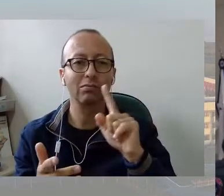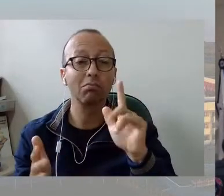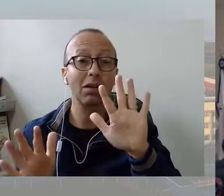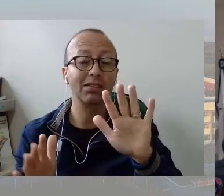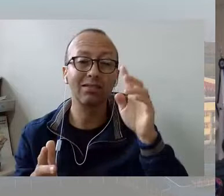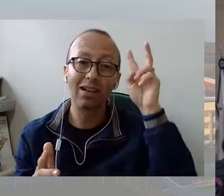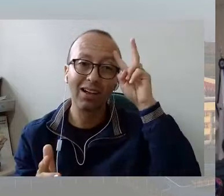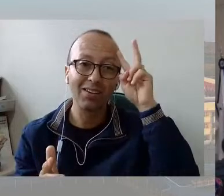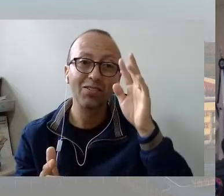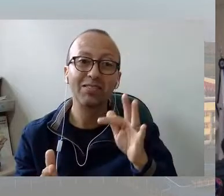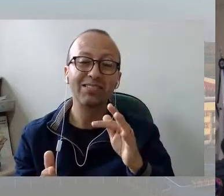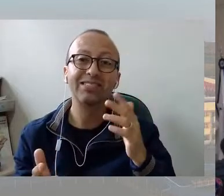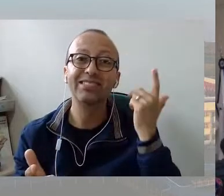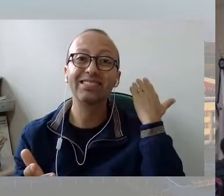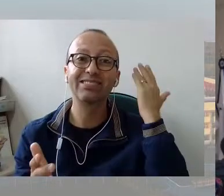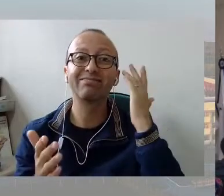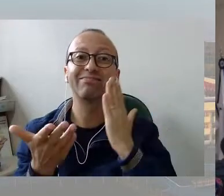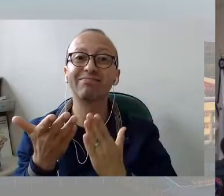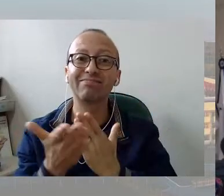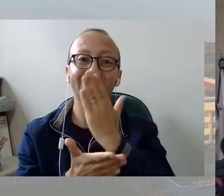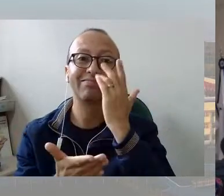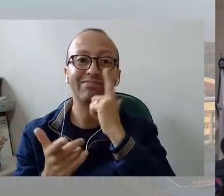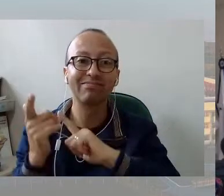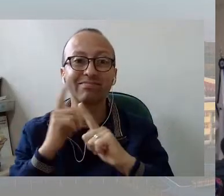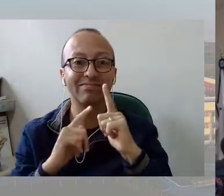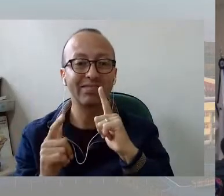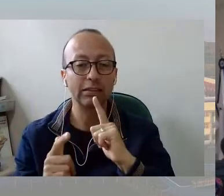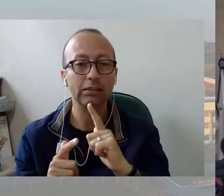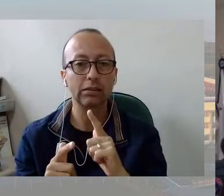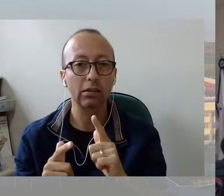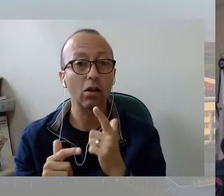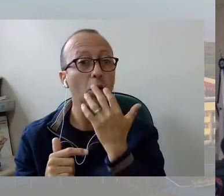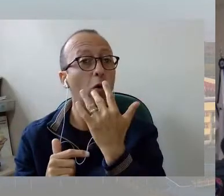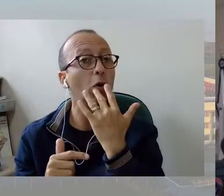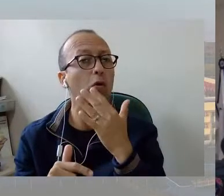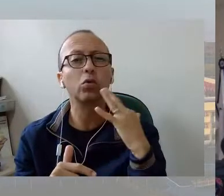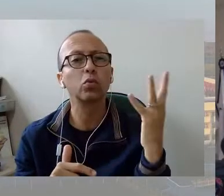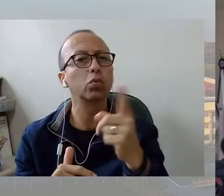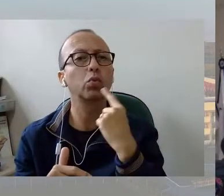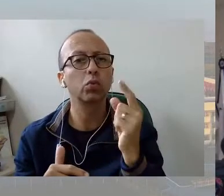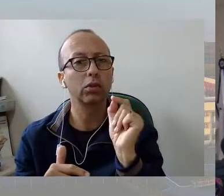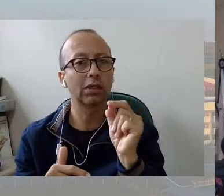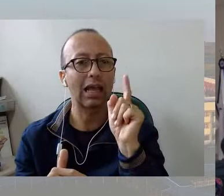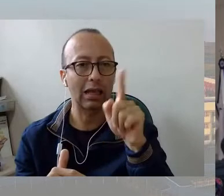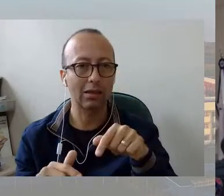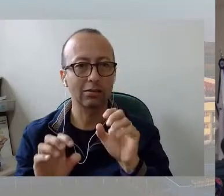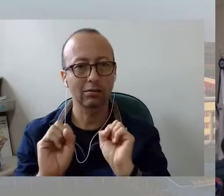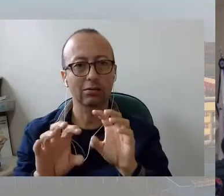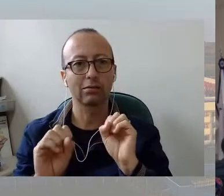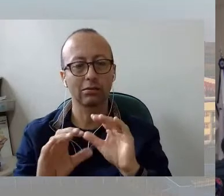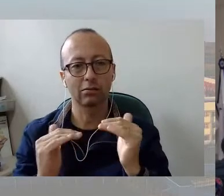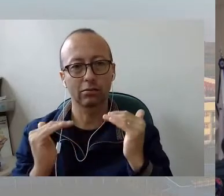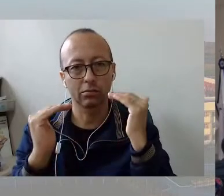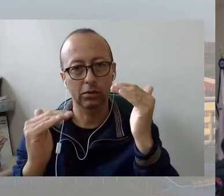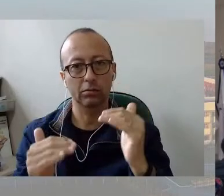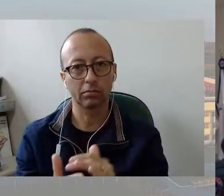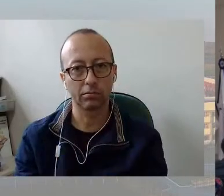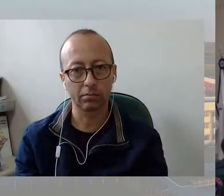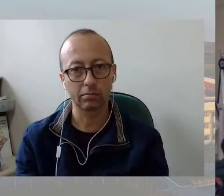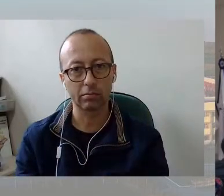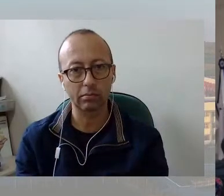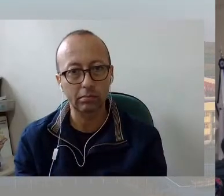conquistas que todos nós temos uma única cor, que é a educação superior. Obrigado, magnífico reitor, pela palavra. Obrigado, Carol.